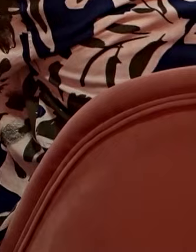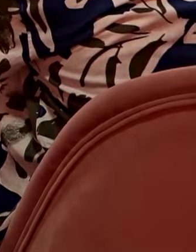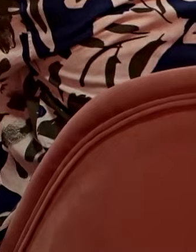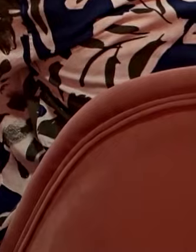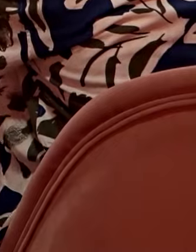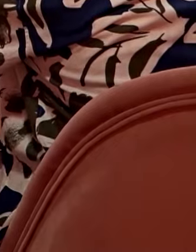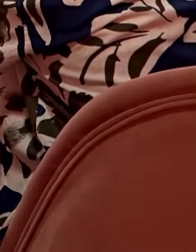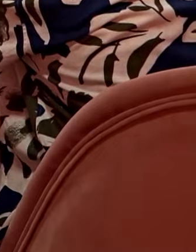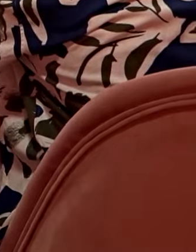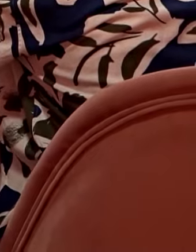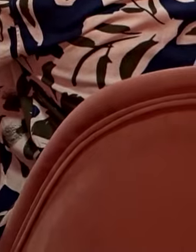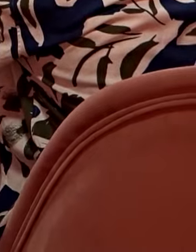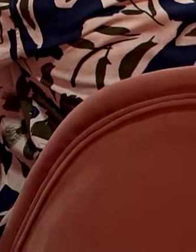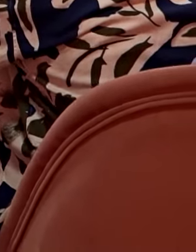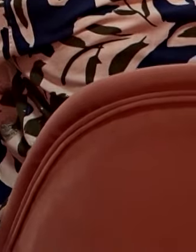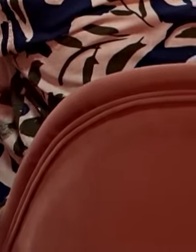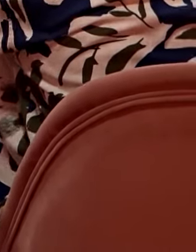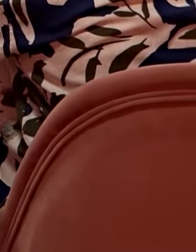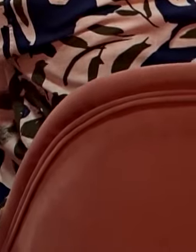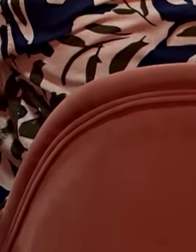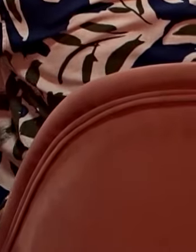se formou. Vocês não sabem de nada.